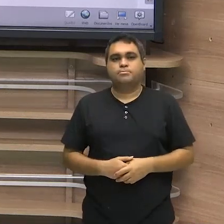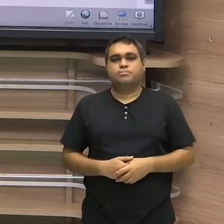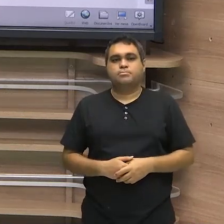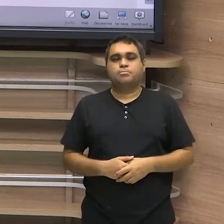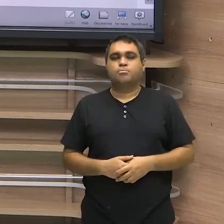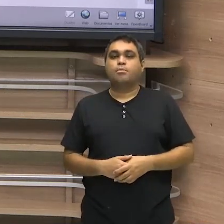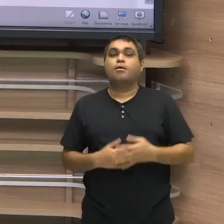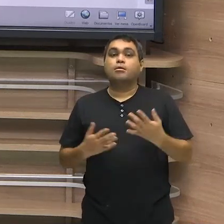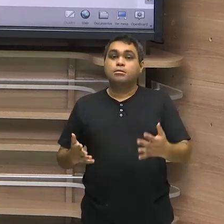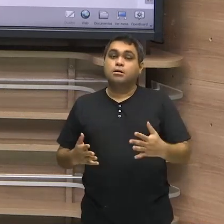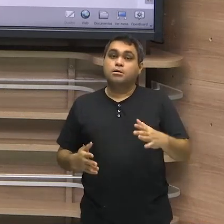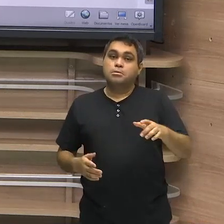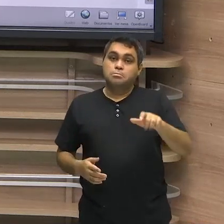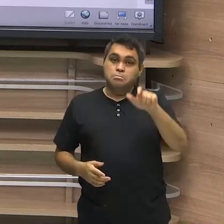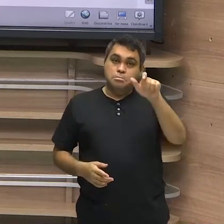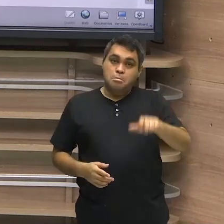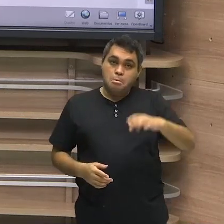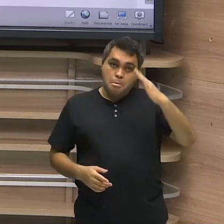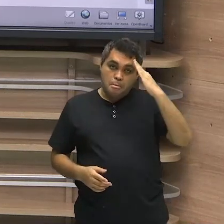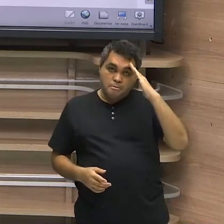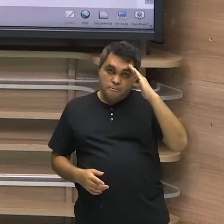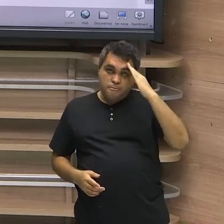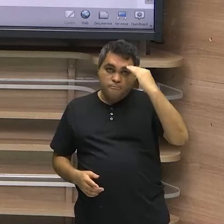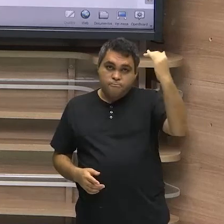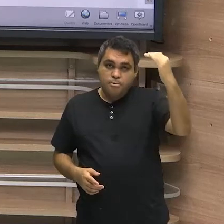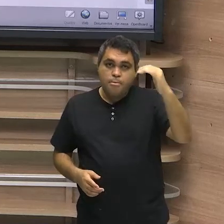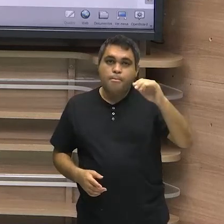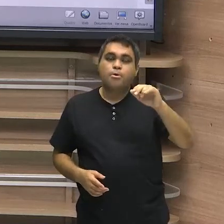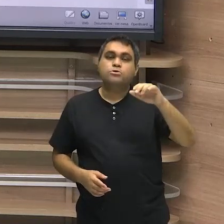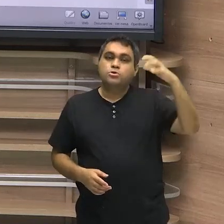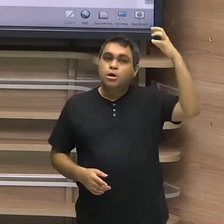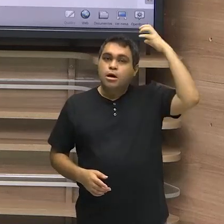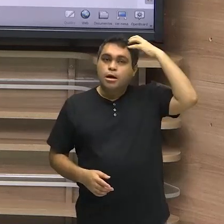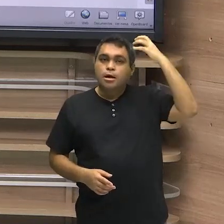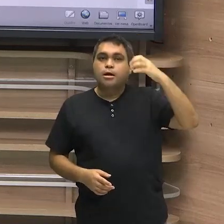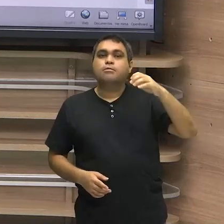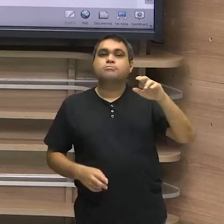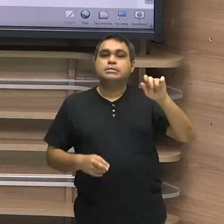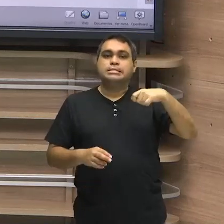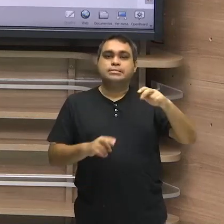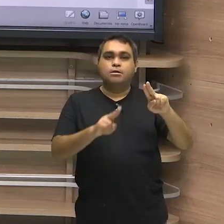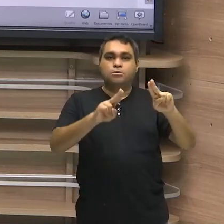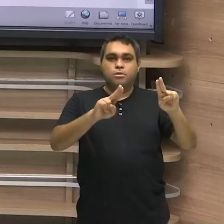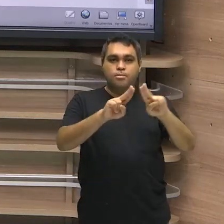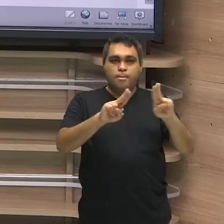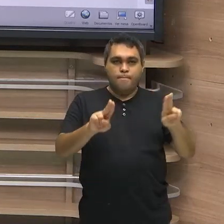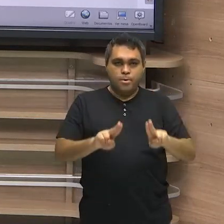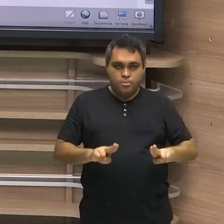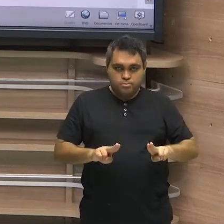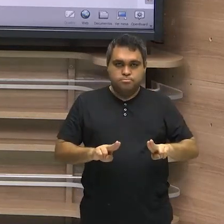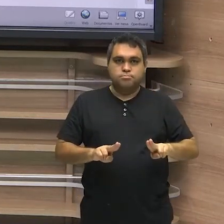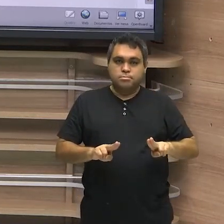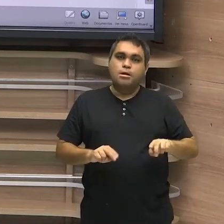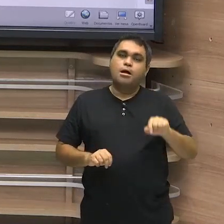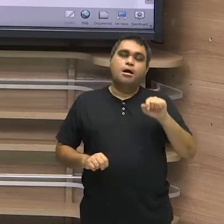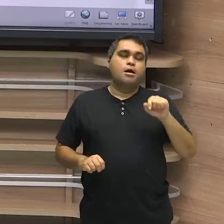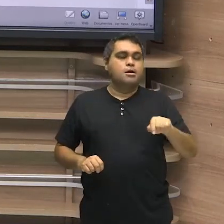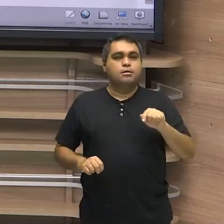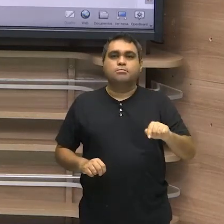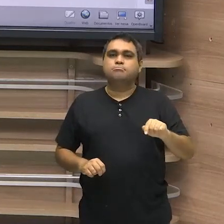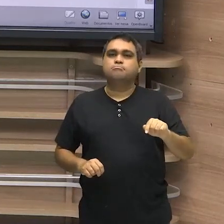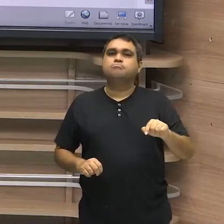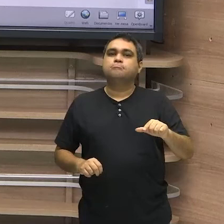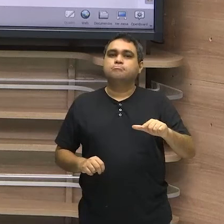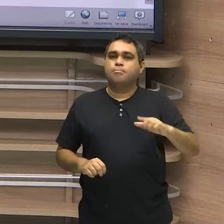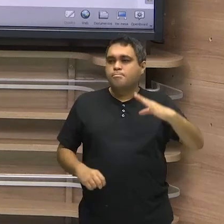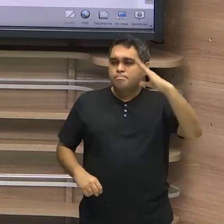tendo aí como nome principal Nabucodonosor, conhecido não só pelo seu poderio militar, como também pelas grandes